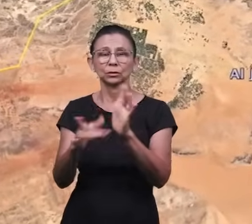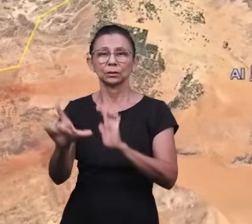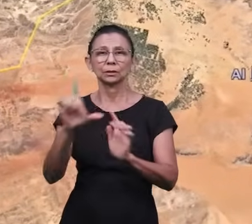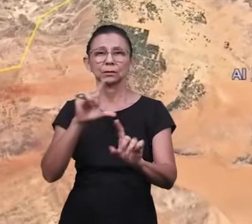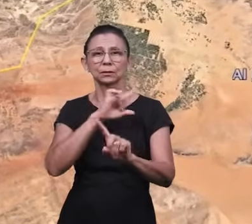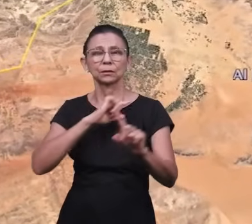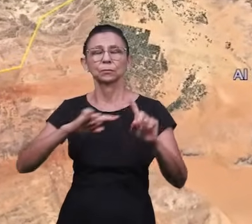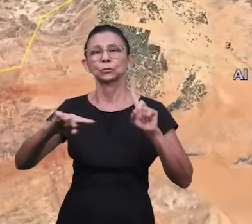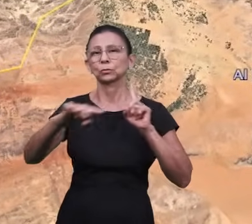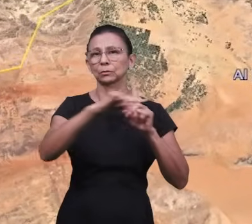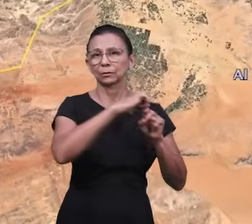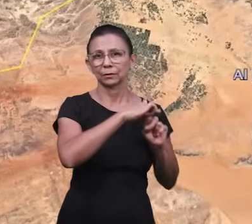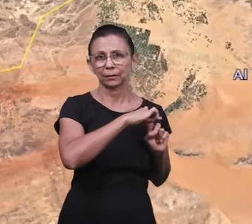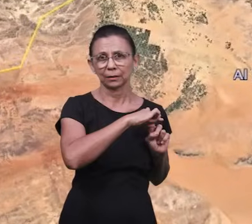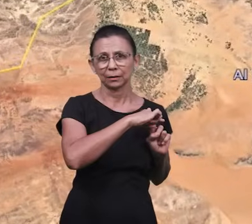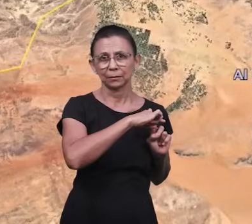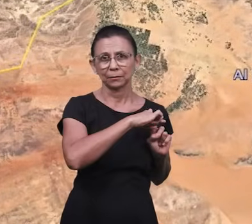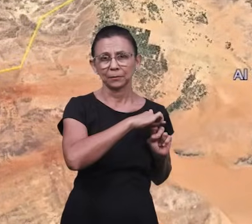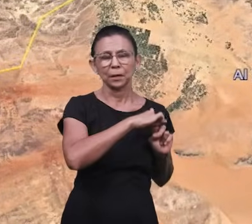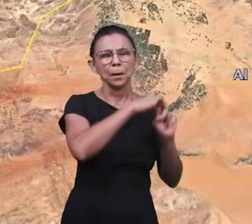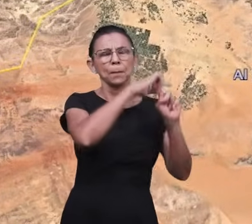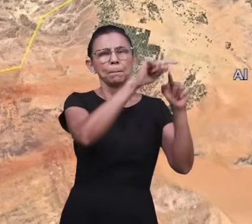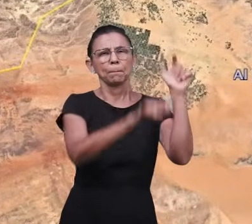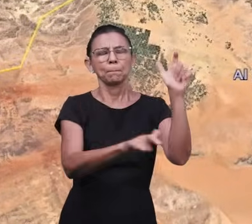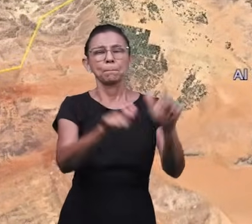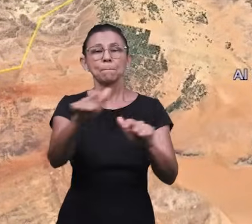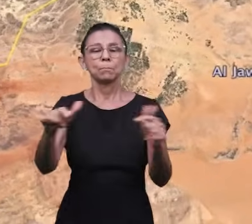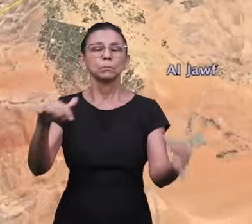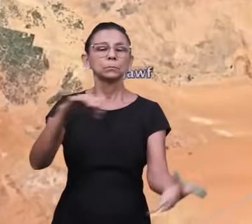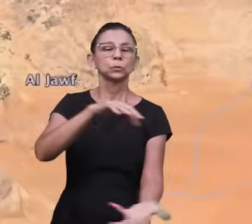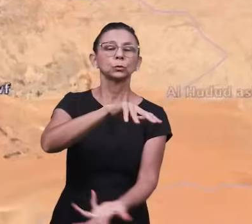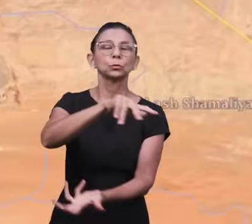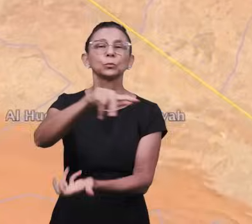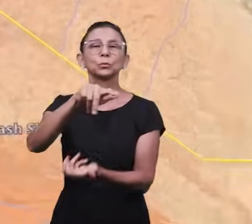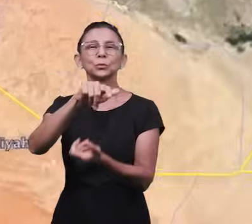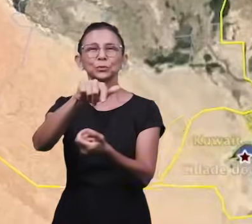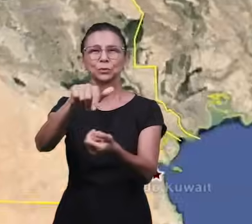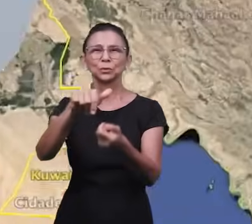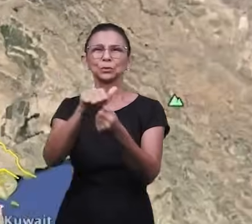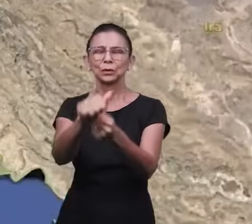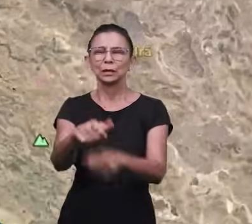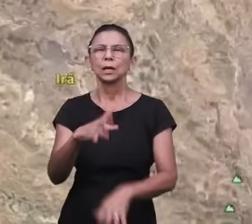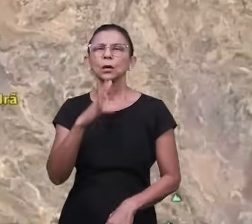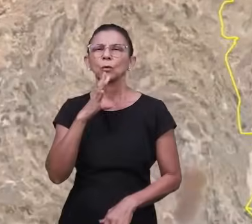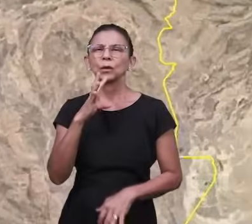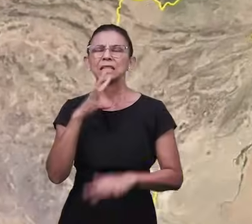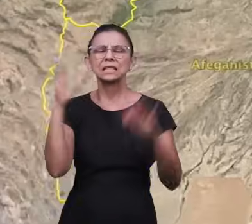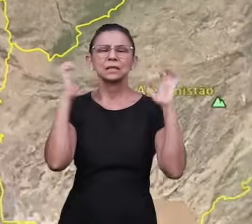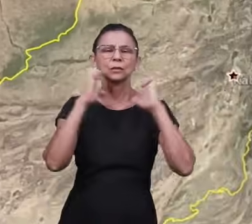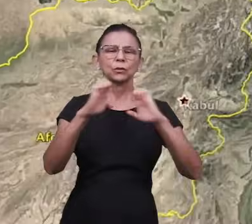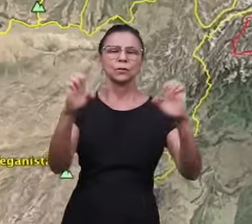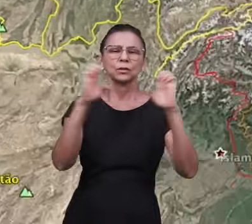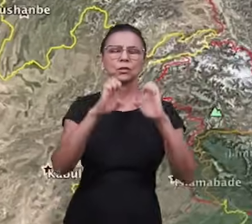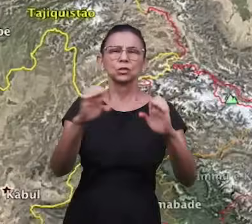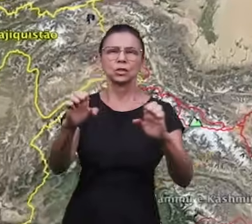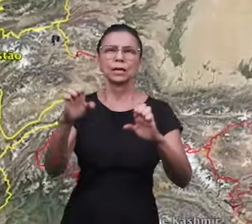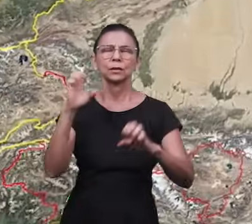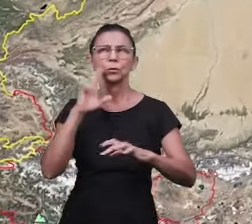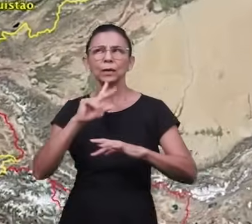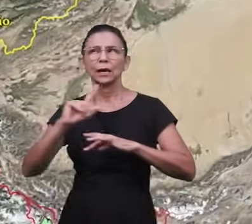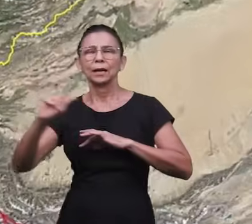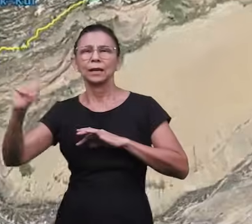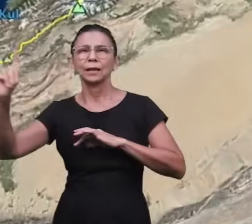na véspera de sua morte na cruz do Calvário. Pessoas de todas as partes do mundo têm sido alcançadas